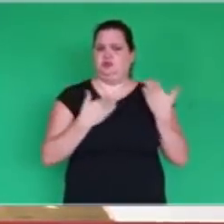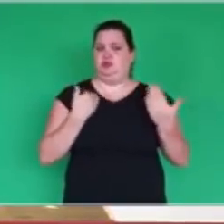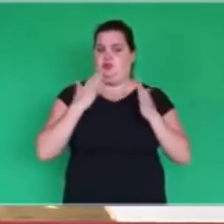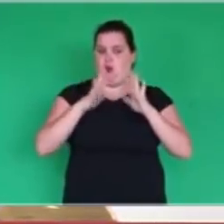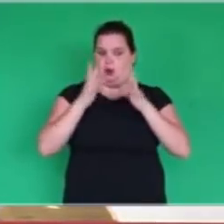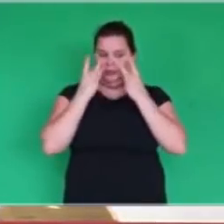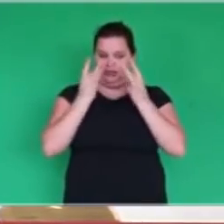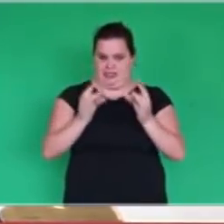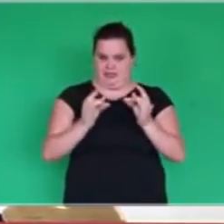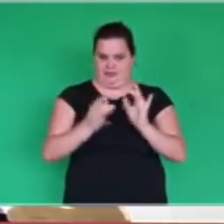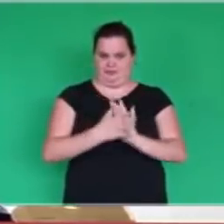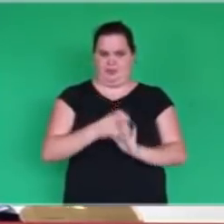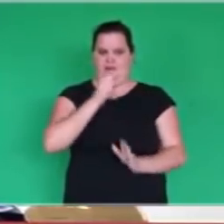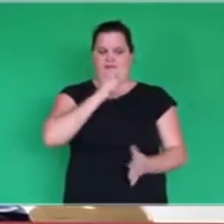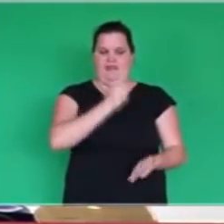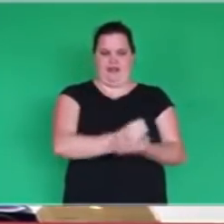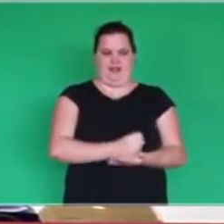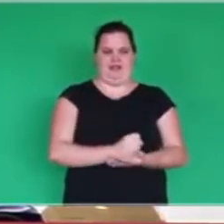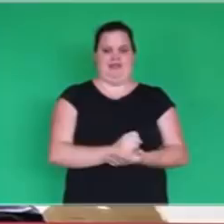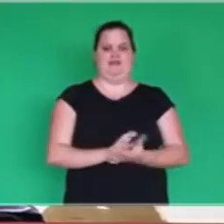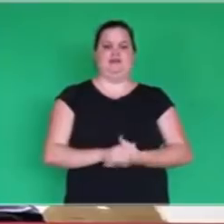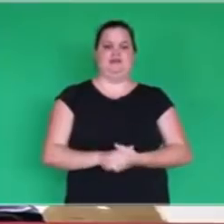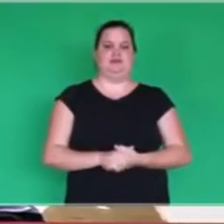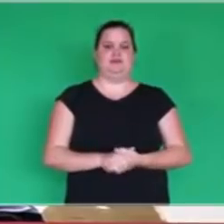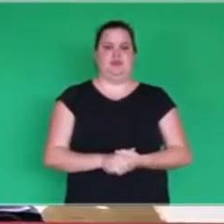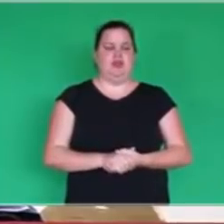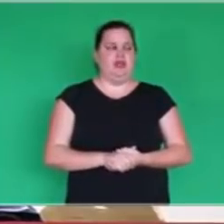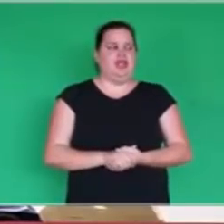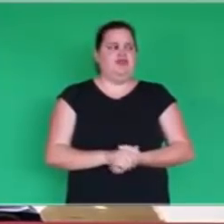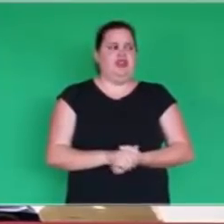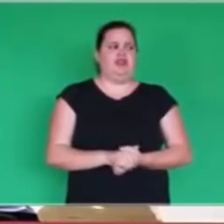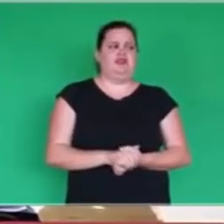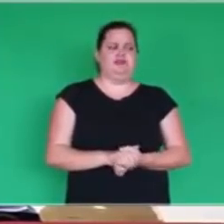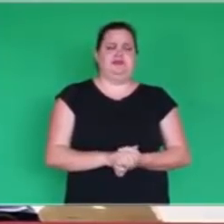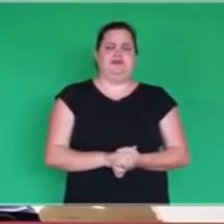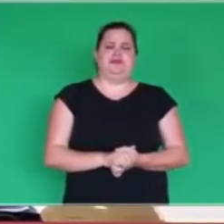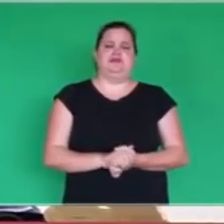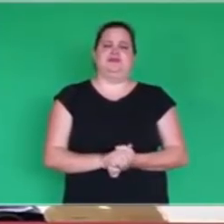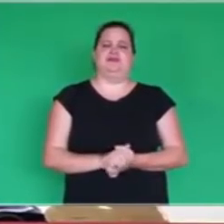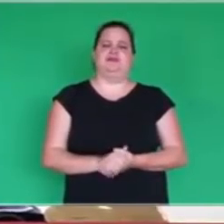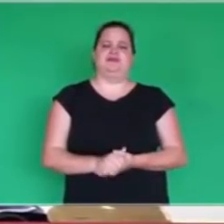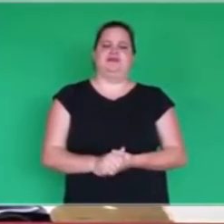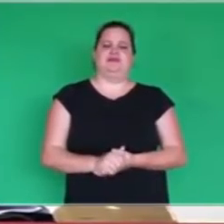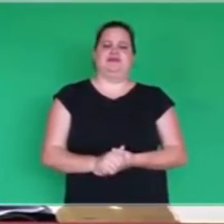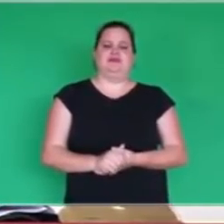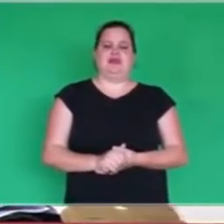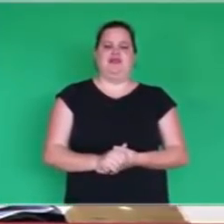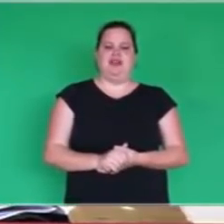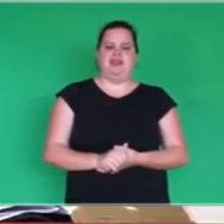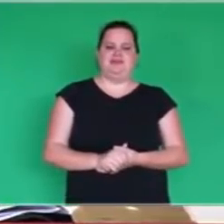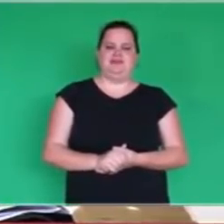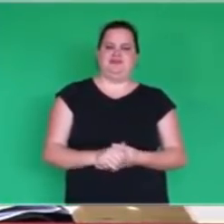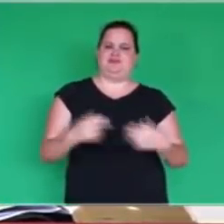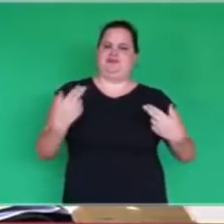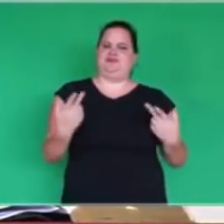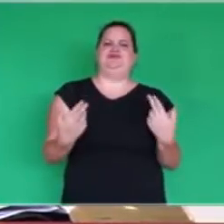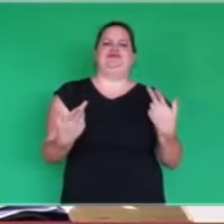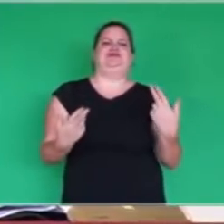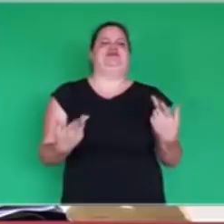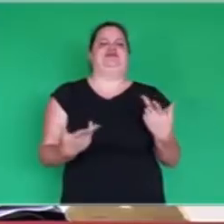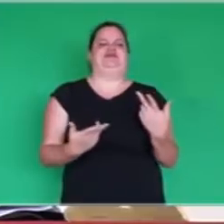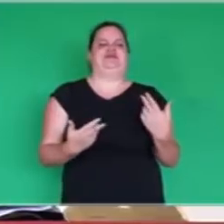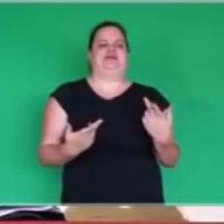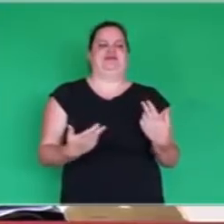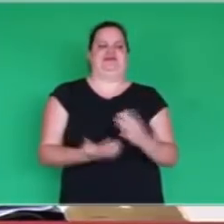irmãos, vamos para o Velho Testamento. A profecia que já está preparada. A mesma coisa. Olha aí. Está falando sobre